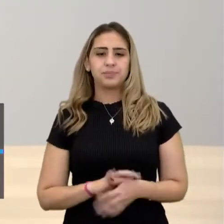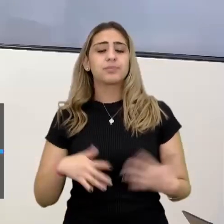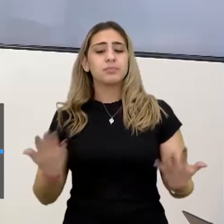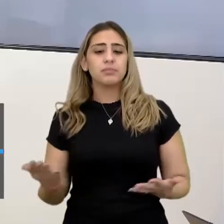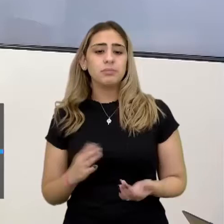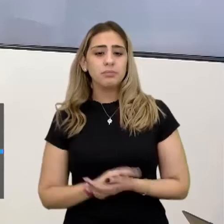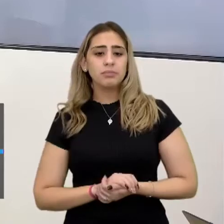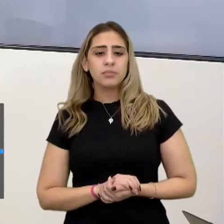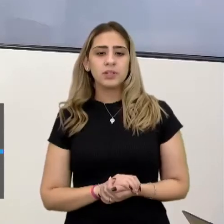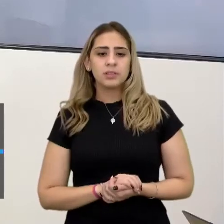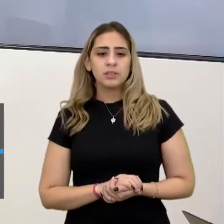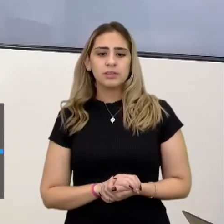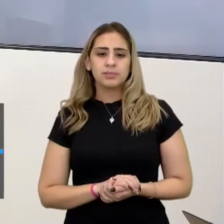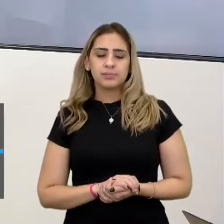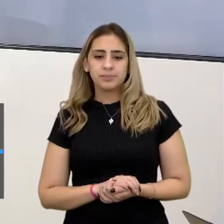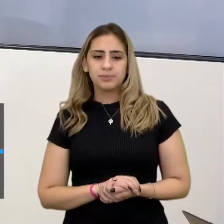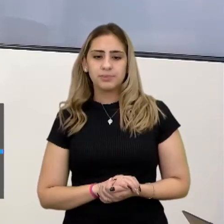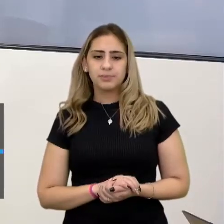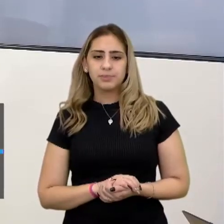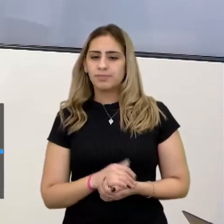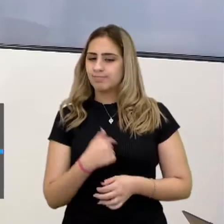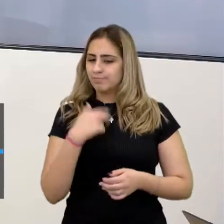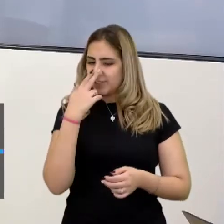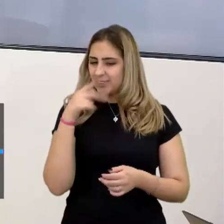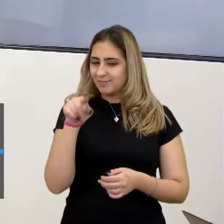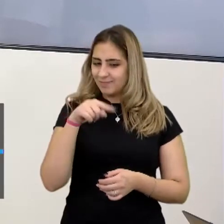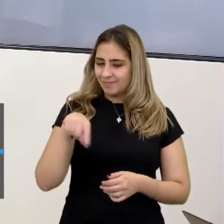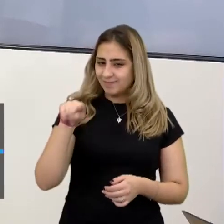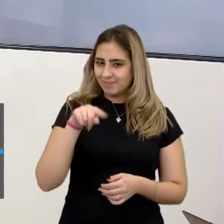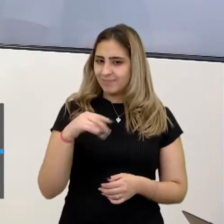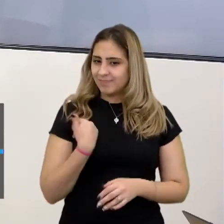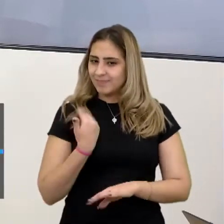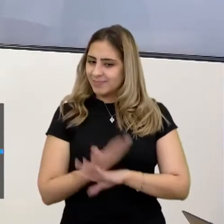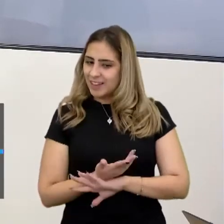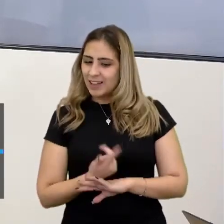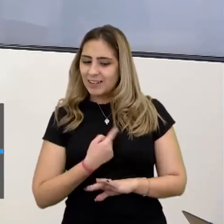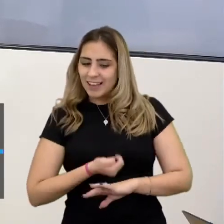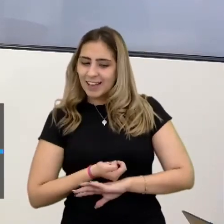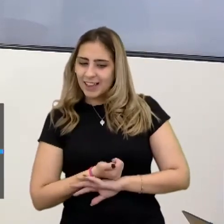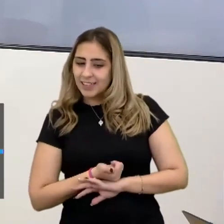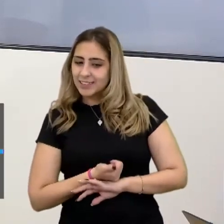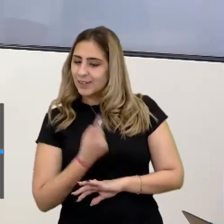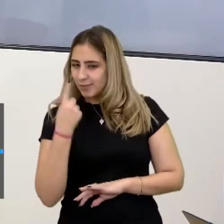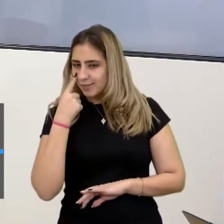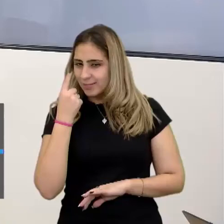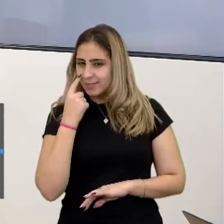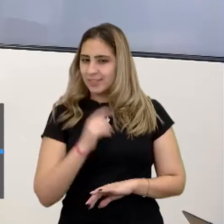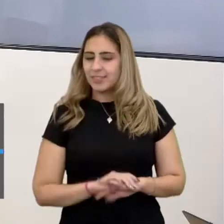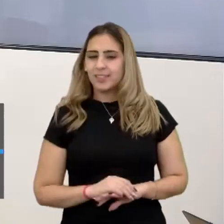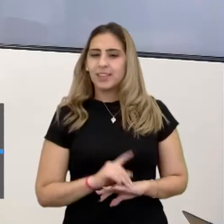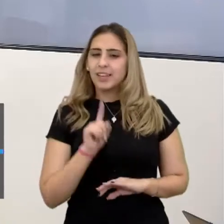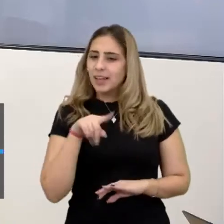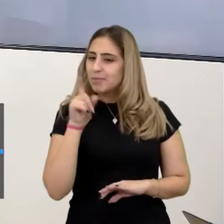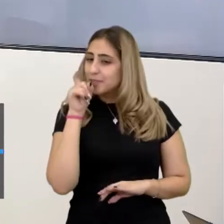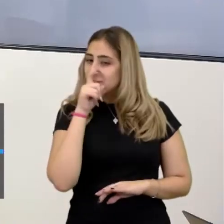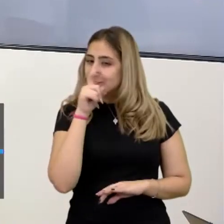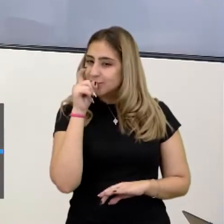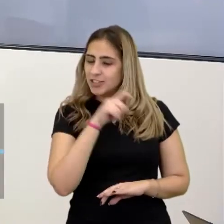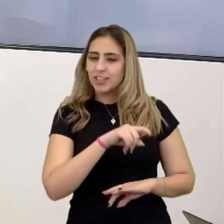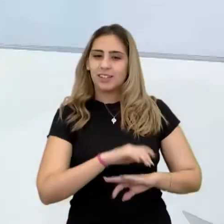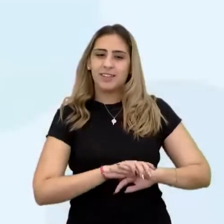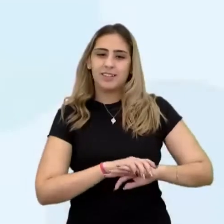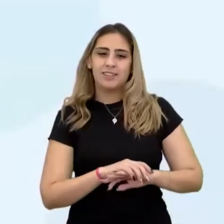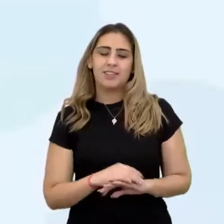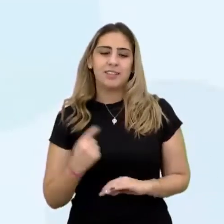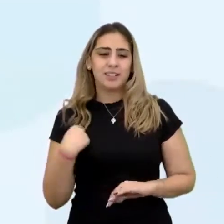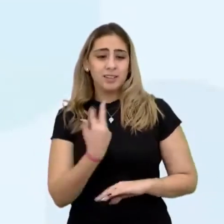aí, Giba? Olha, achei que eles caíram, hein? Eu acho que caíram na pegadinha. Olha só, pessoal, hein? isso é fake, hein?